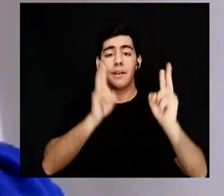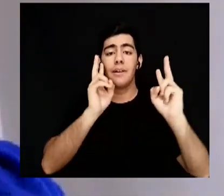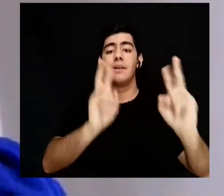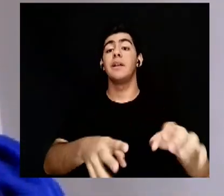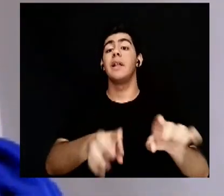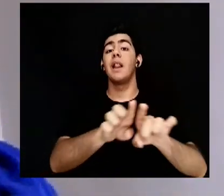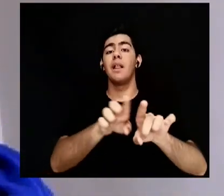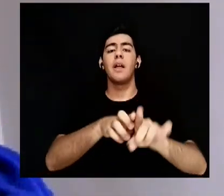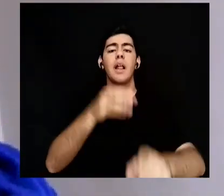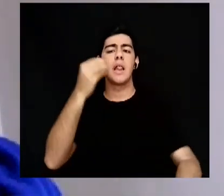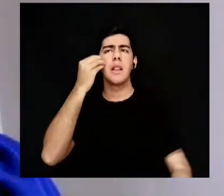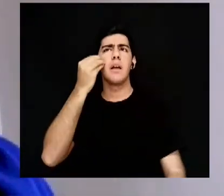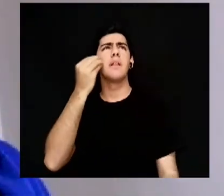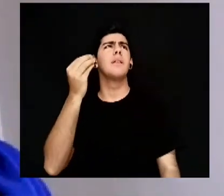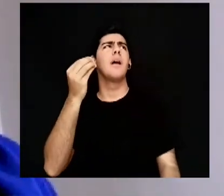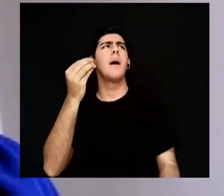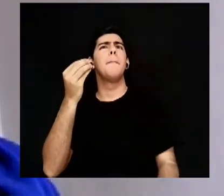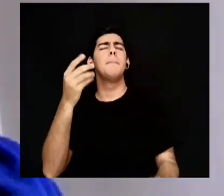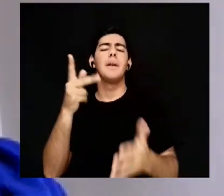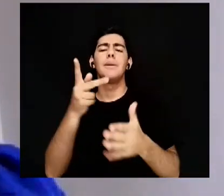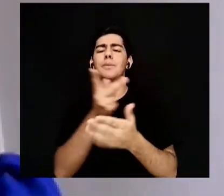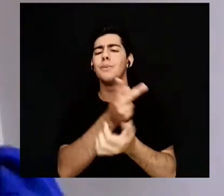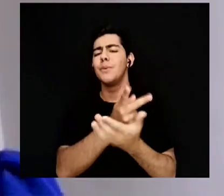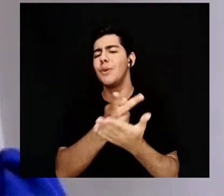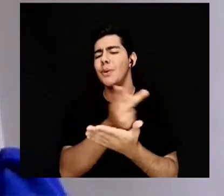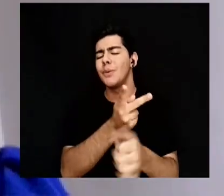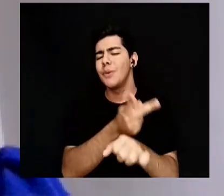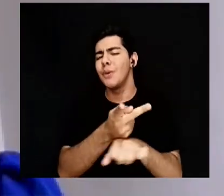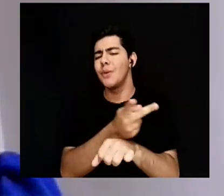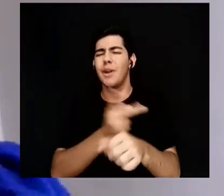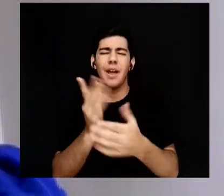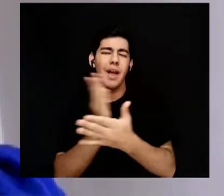solução. E, de novo, a pessoa que está passando por isso não tem culpa.